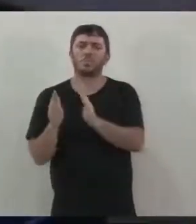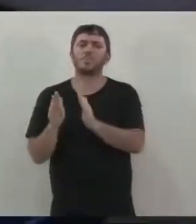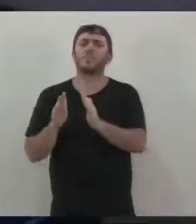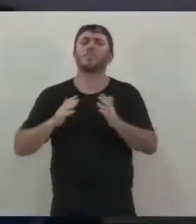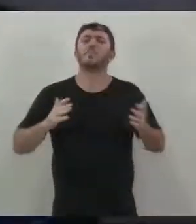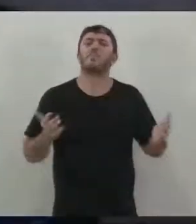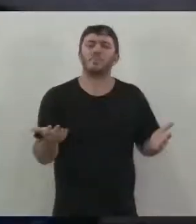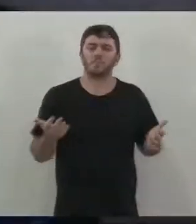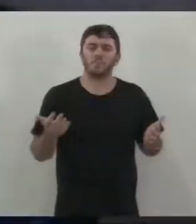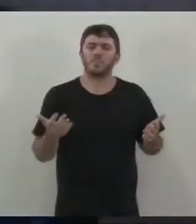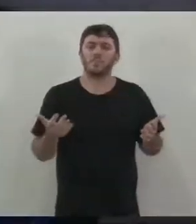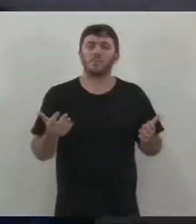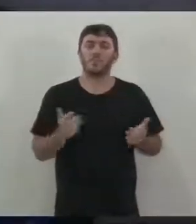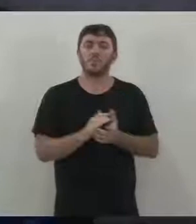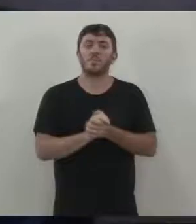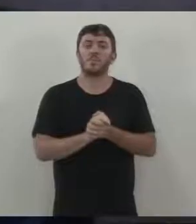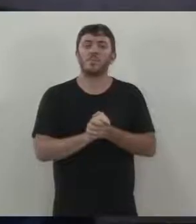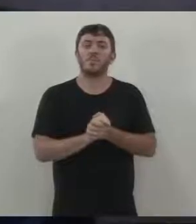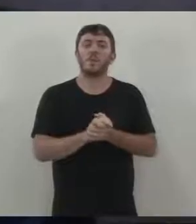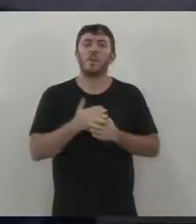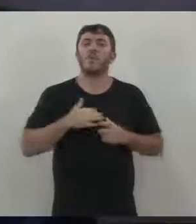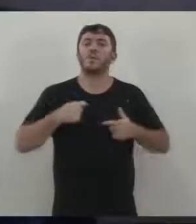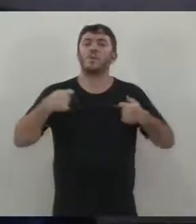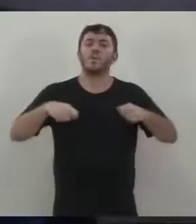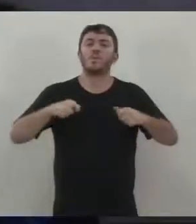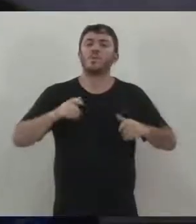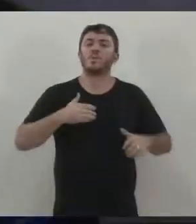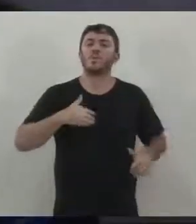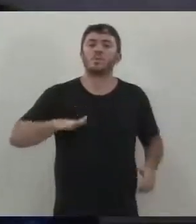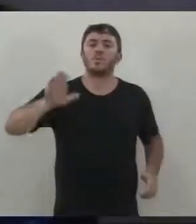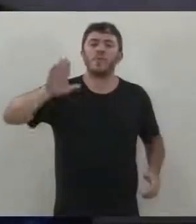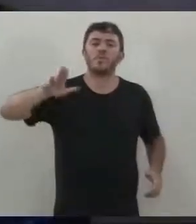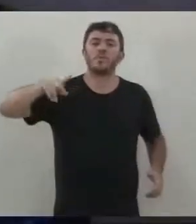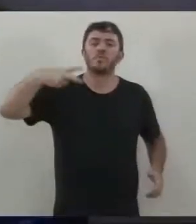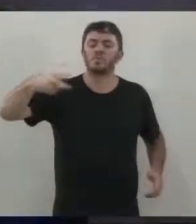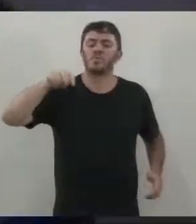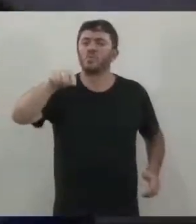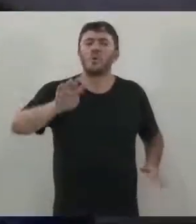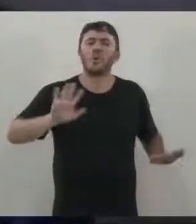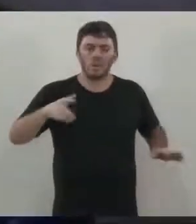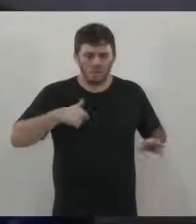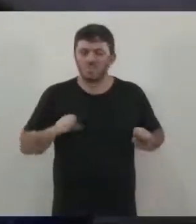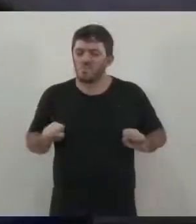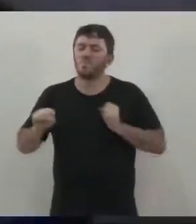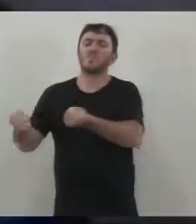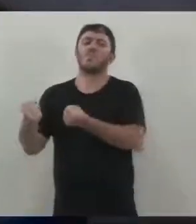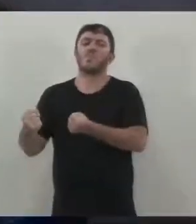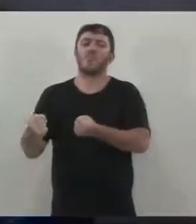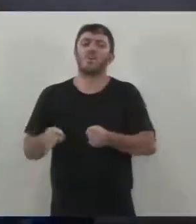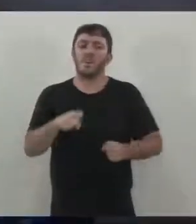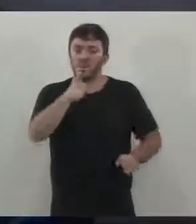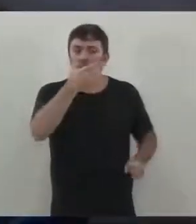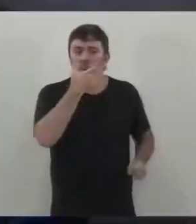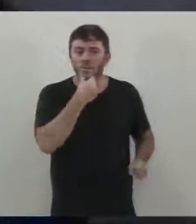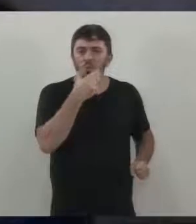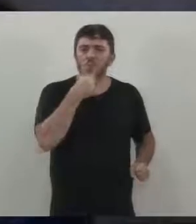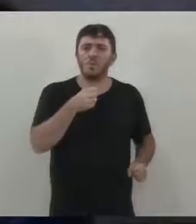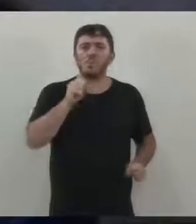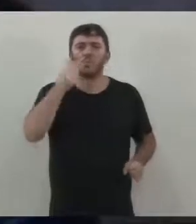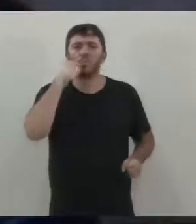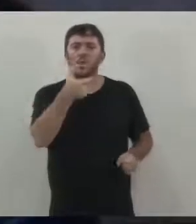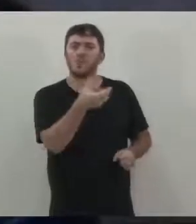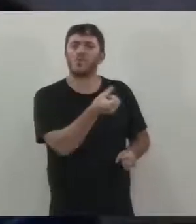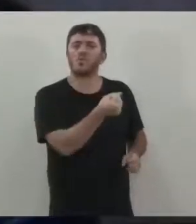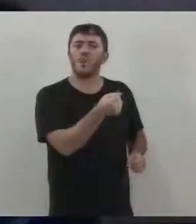discretamente e voluntariamente eu faço. Eu não preciso ser vereadora para isso, tá? É só um recado para o covarde, ou para a covarde, que fez